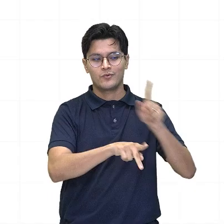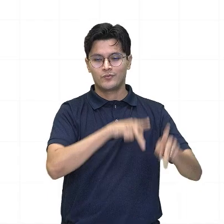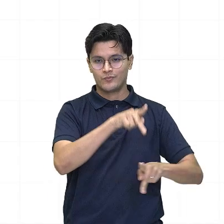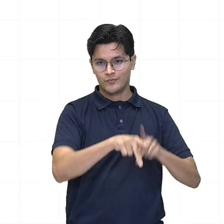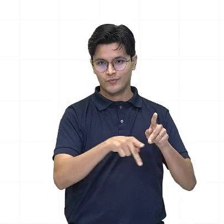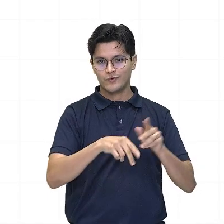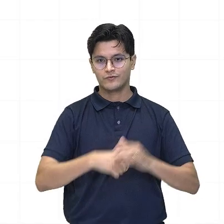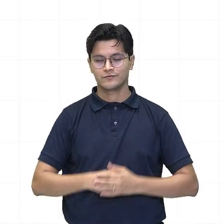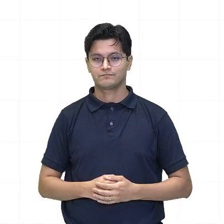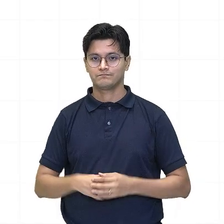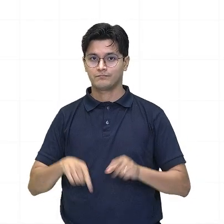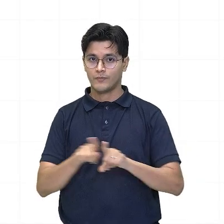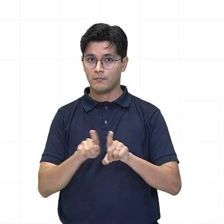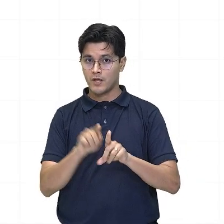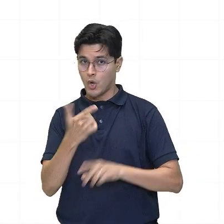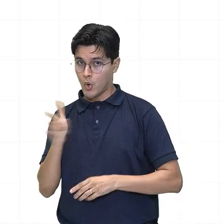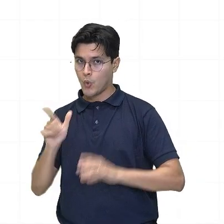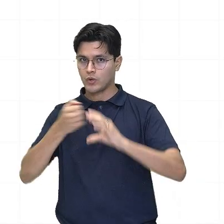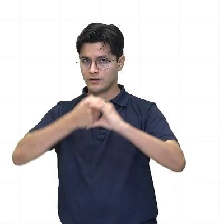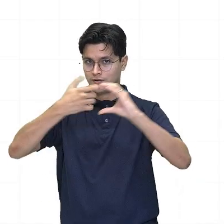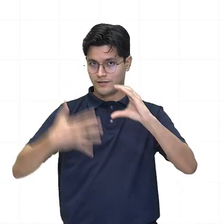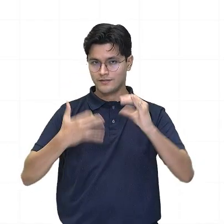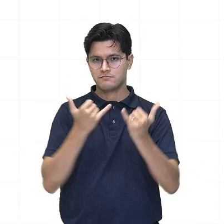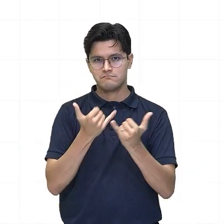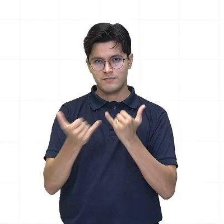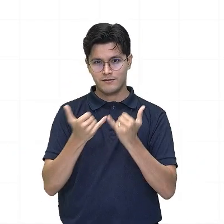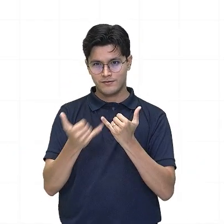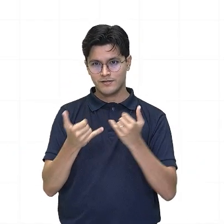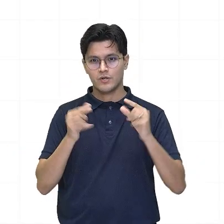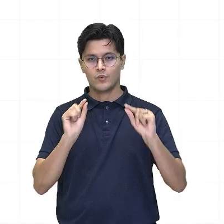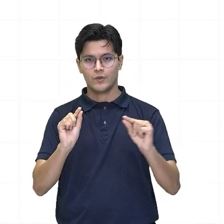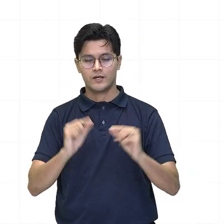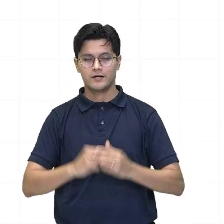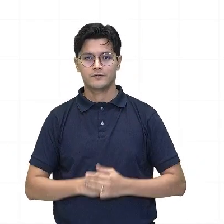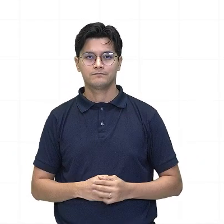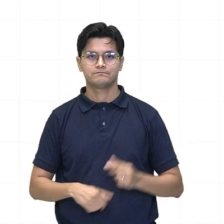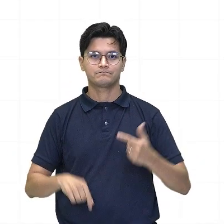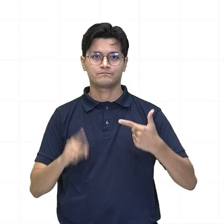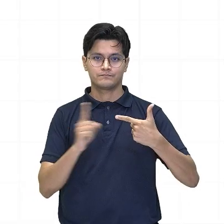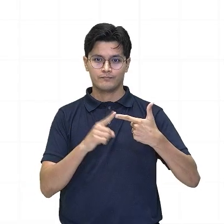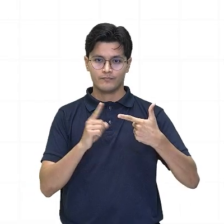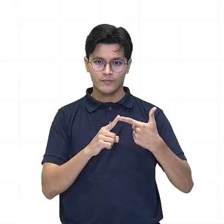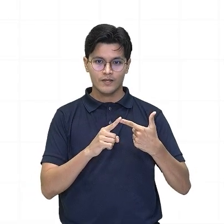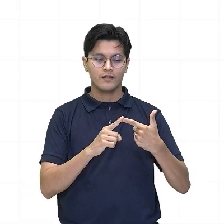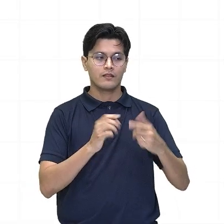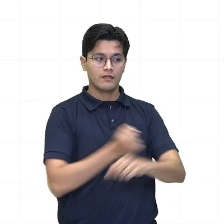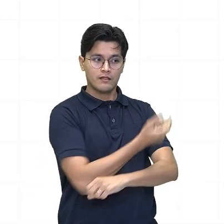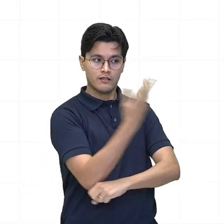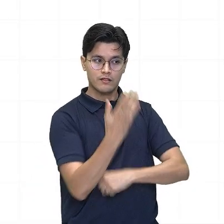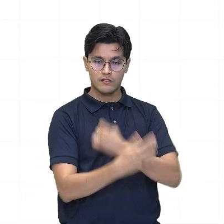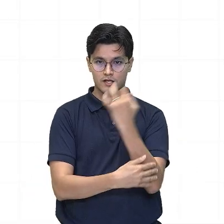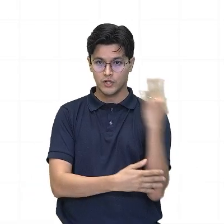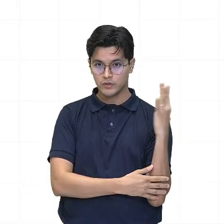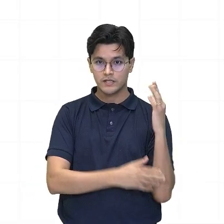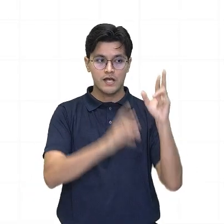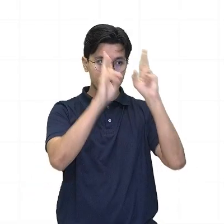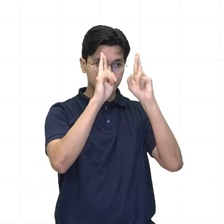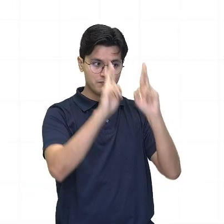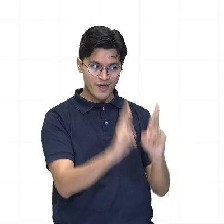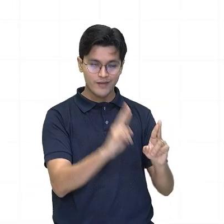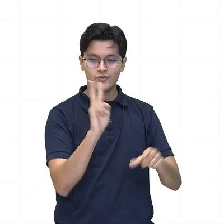e a preservação da natureza. Num período em que nós estamos falando muito de crises